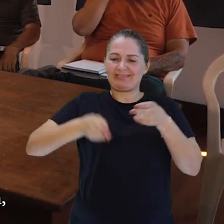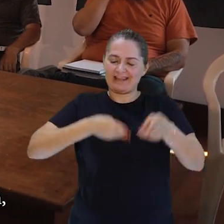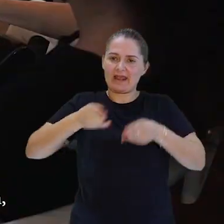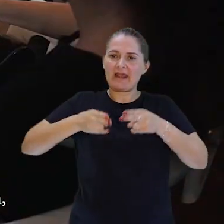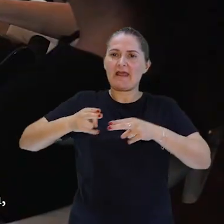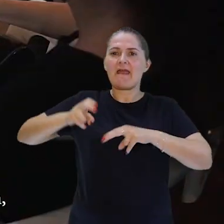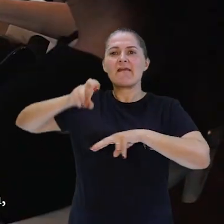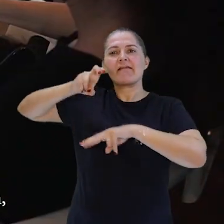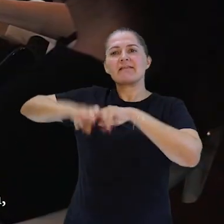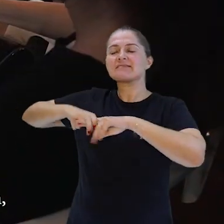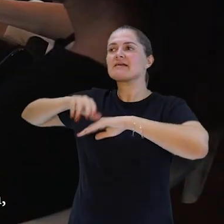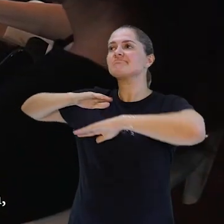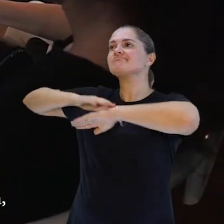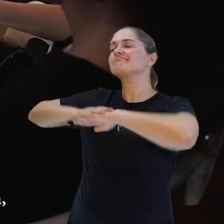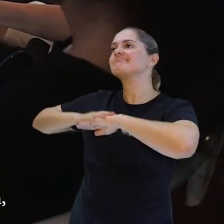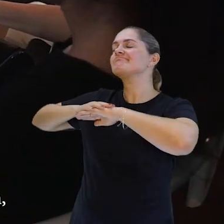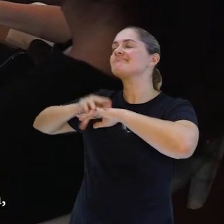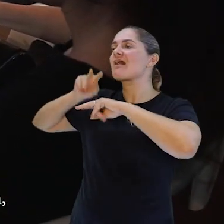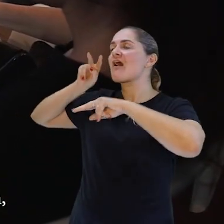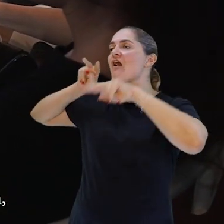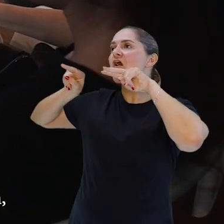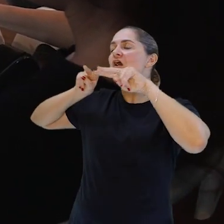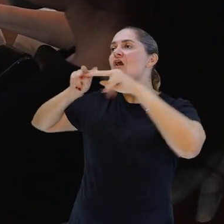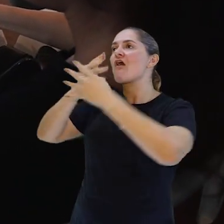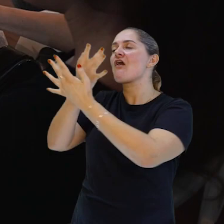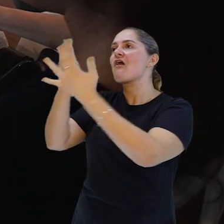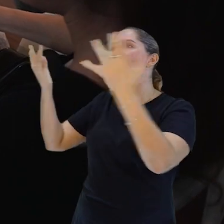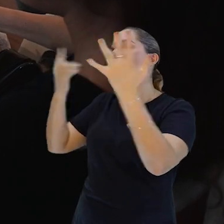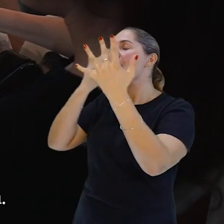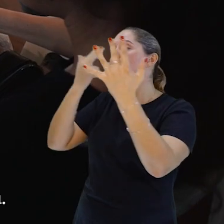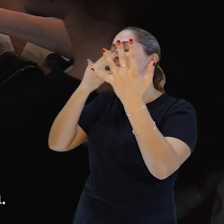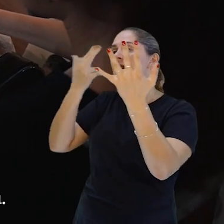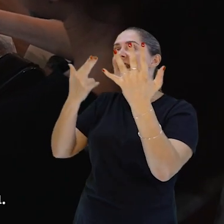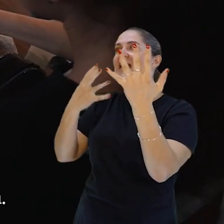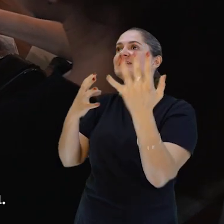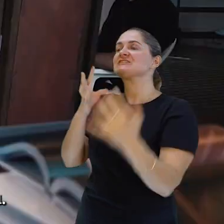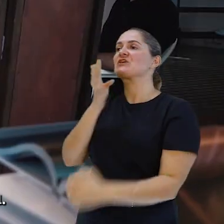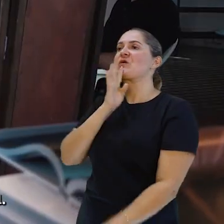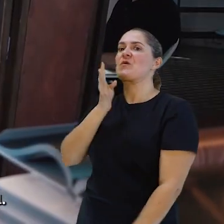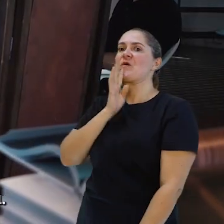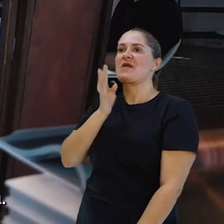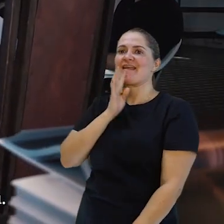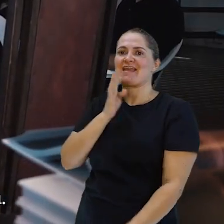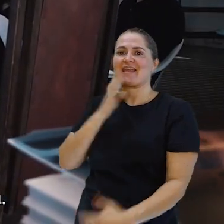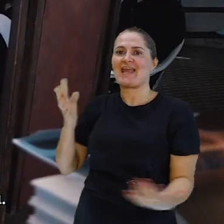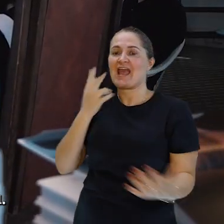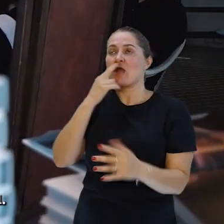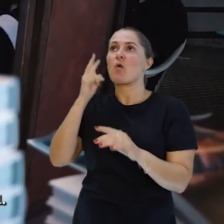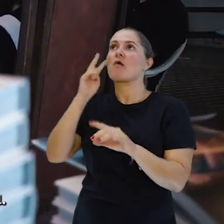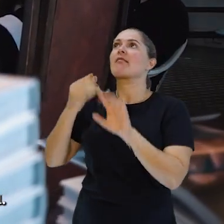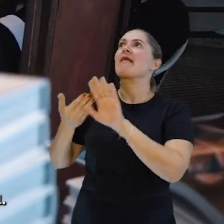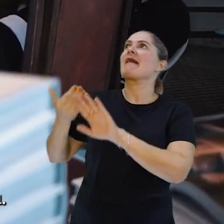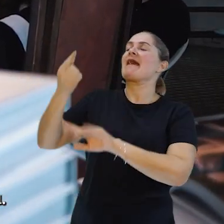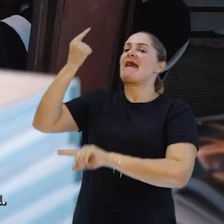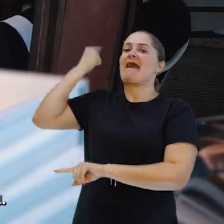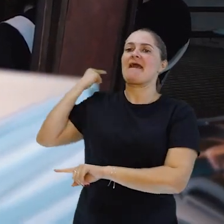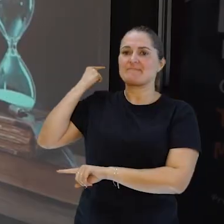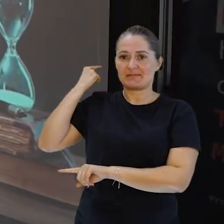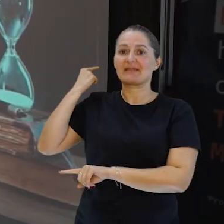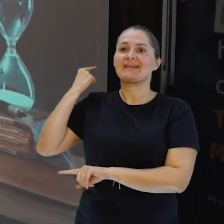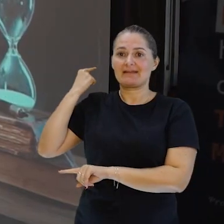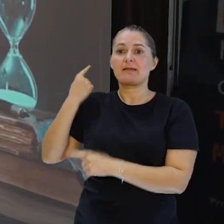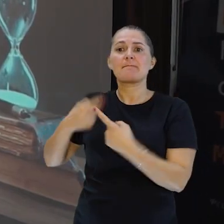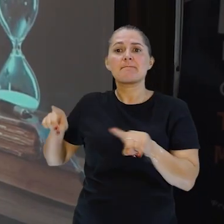tipo na janela de um trem, assim, olhando para uma paisagem, e essa paisagem parece bem familiar para nós, quase como se a gente estivesse tendo um déjà